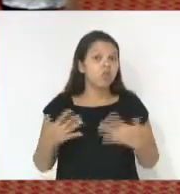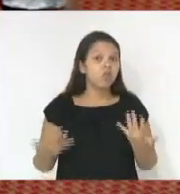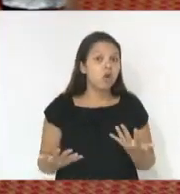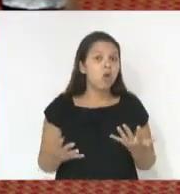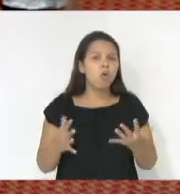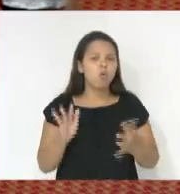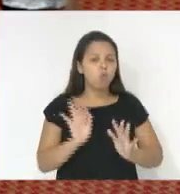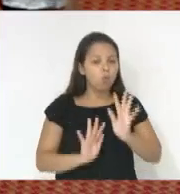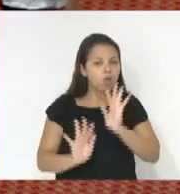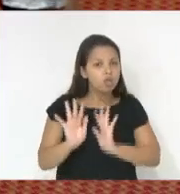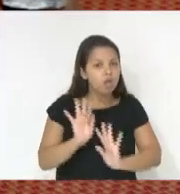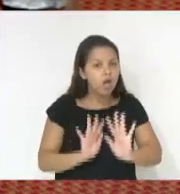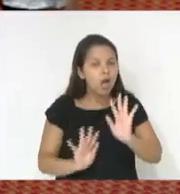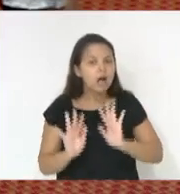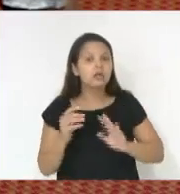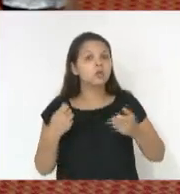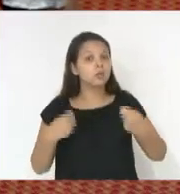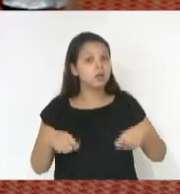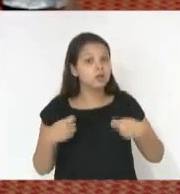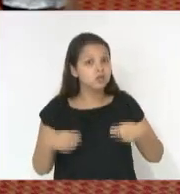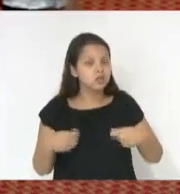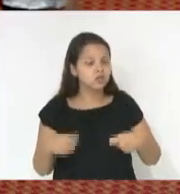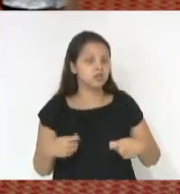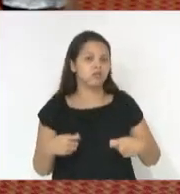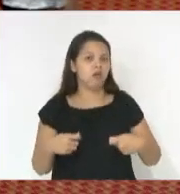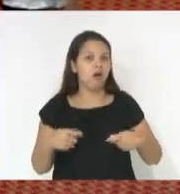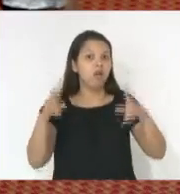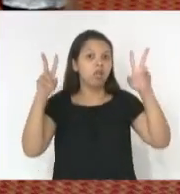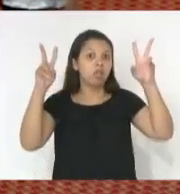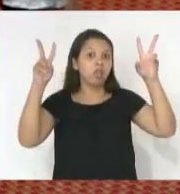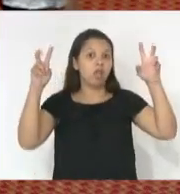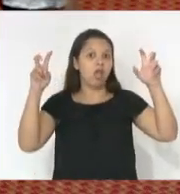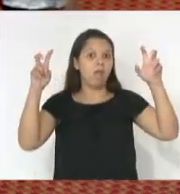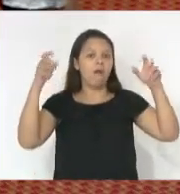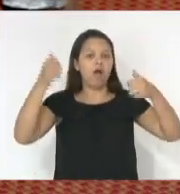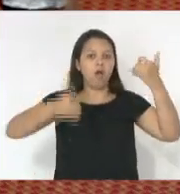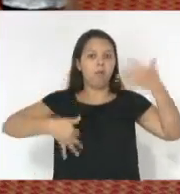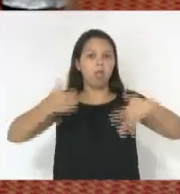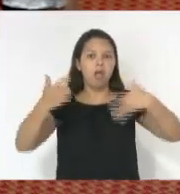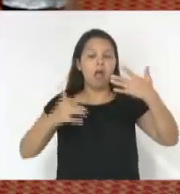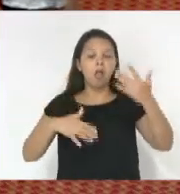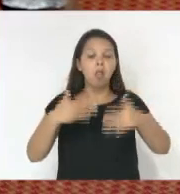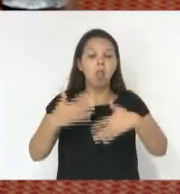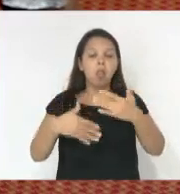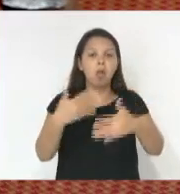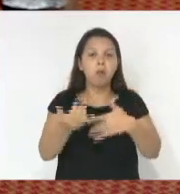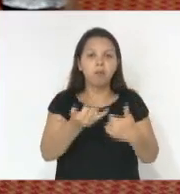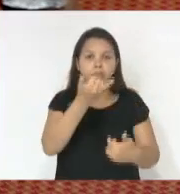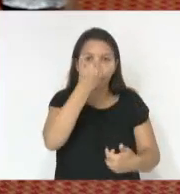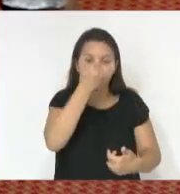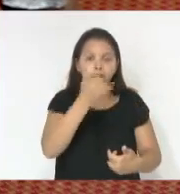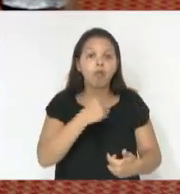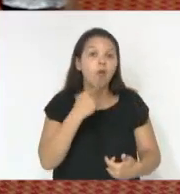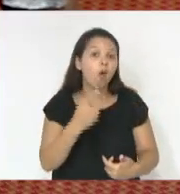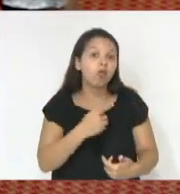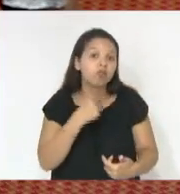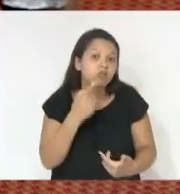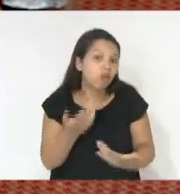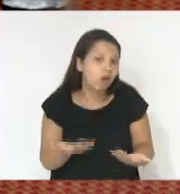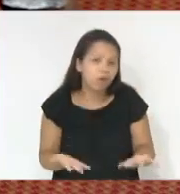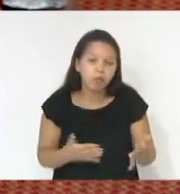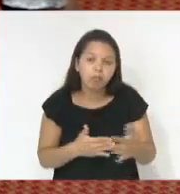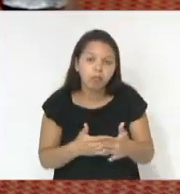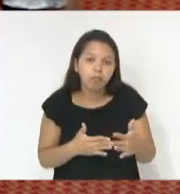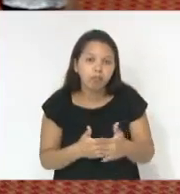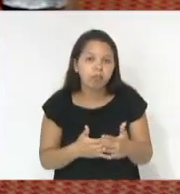na Assembleia é para nós não levantarmos uma questão que não vai dar em nada e vai acontecer aquilo que disse o deputado